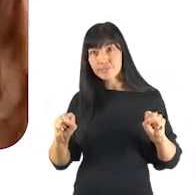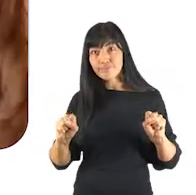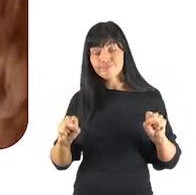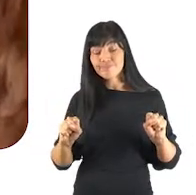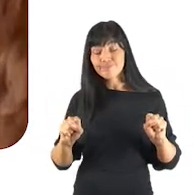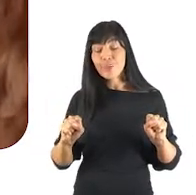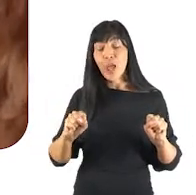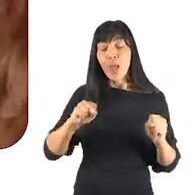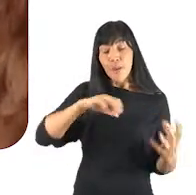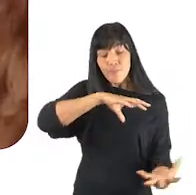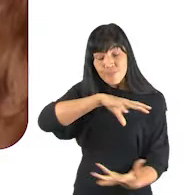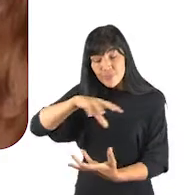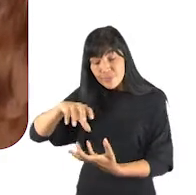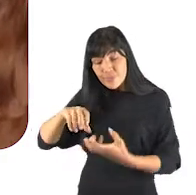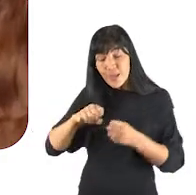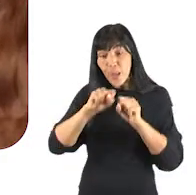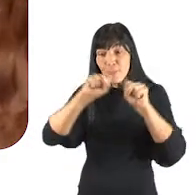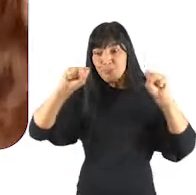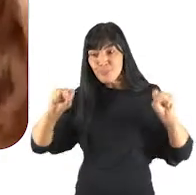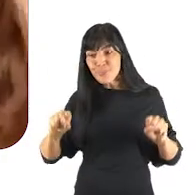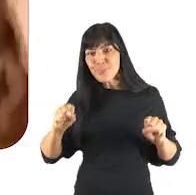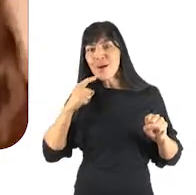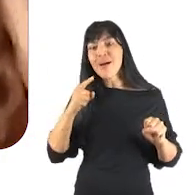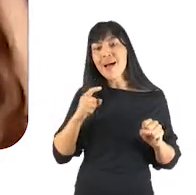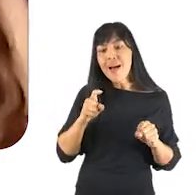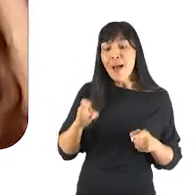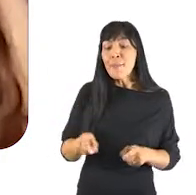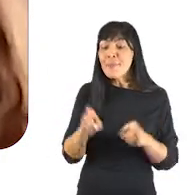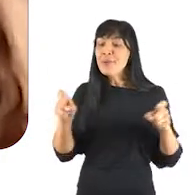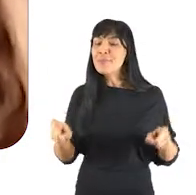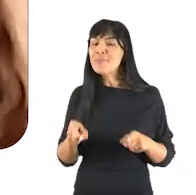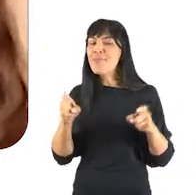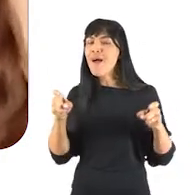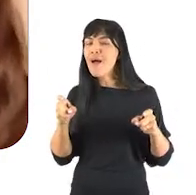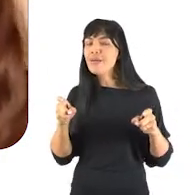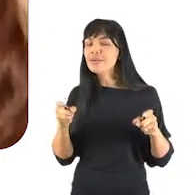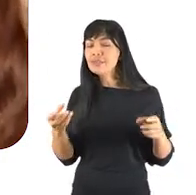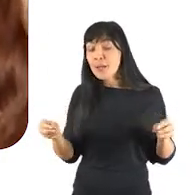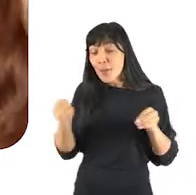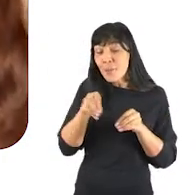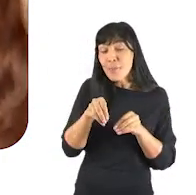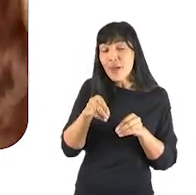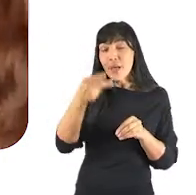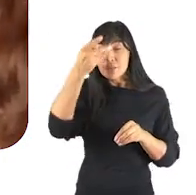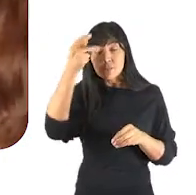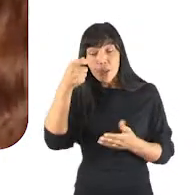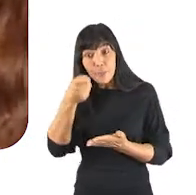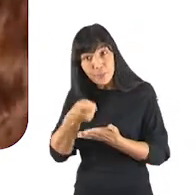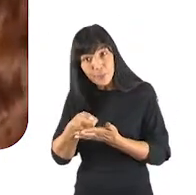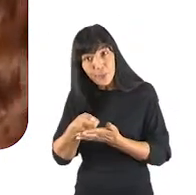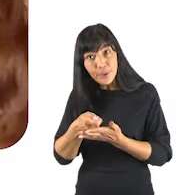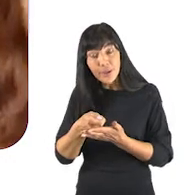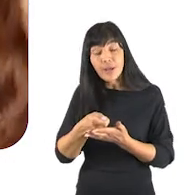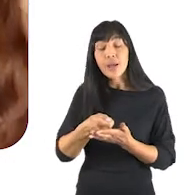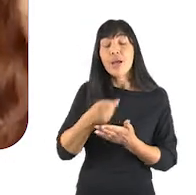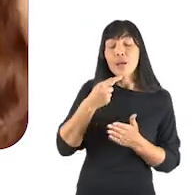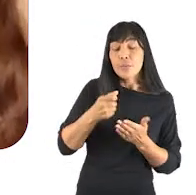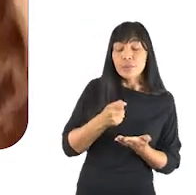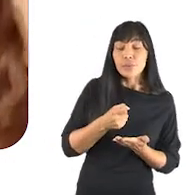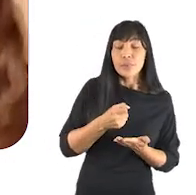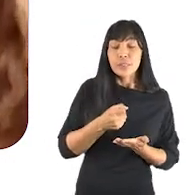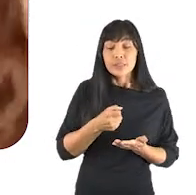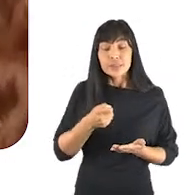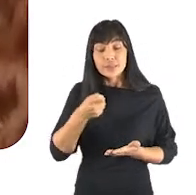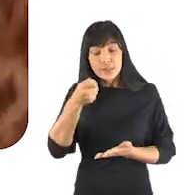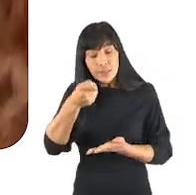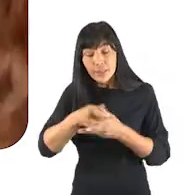um ecossistema, né, digital, contemplando os nossos clientes, os nossos